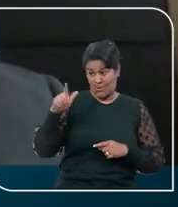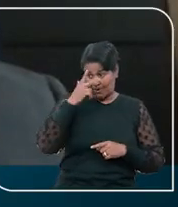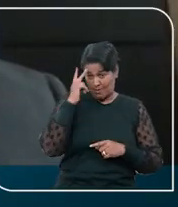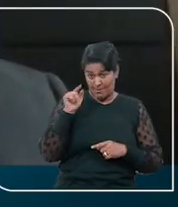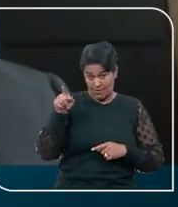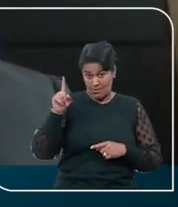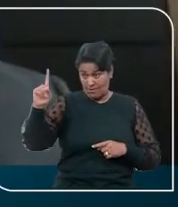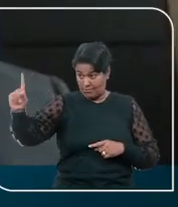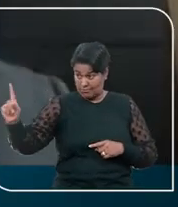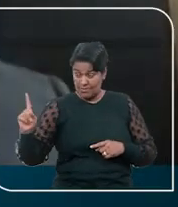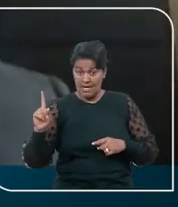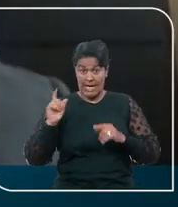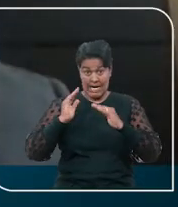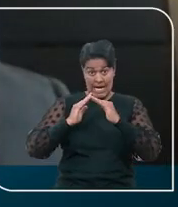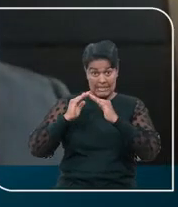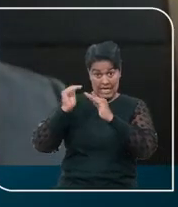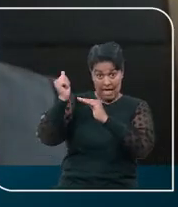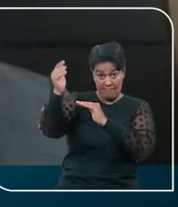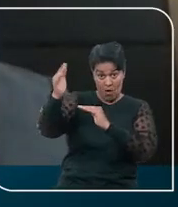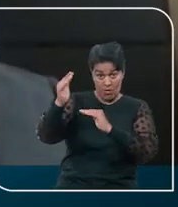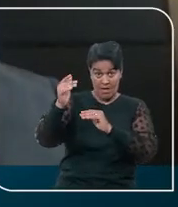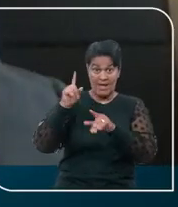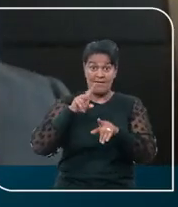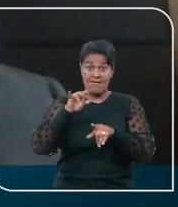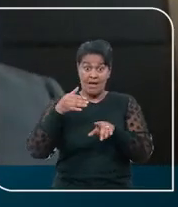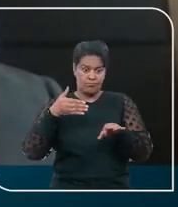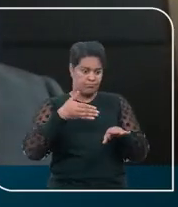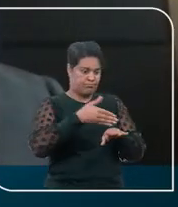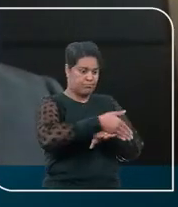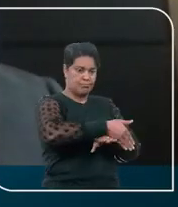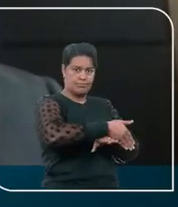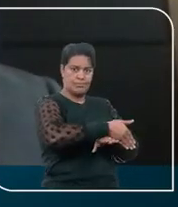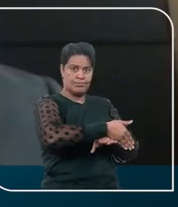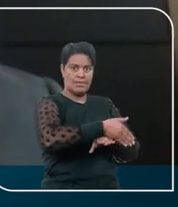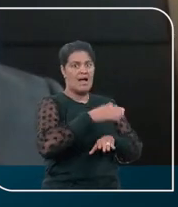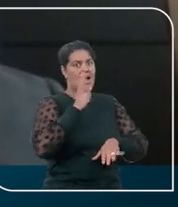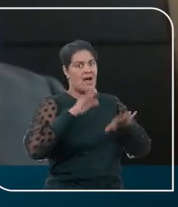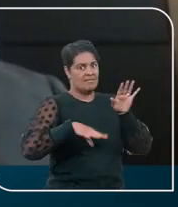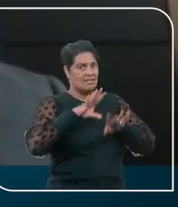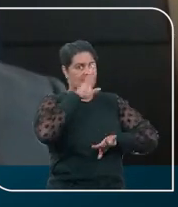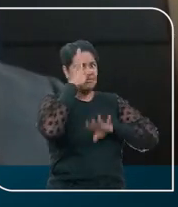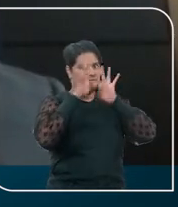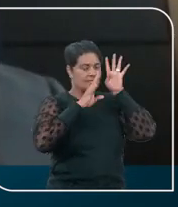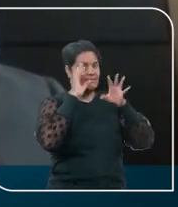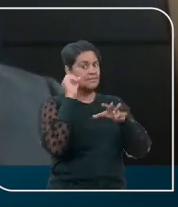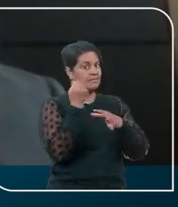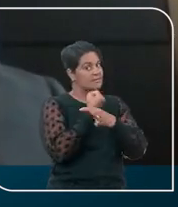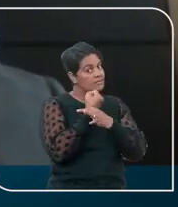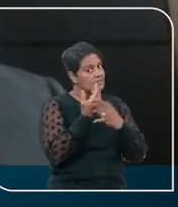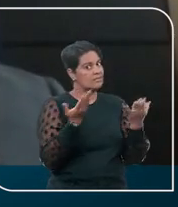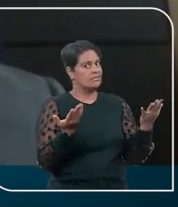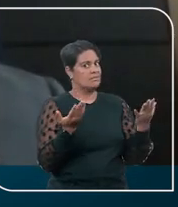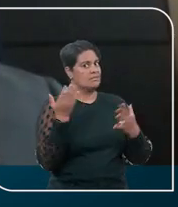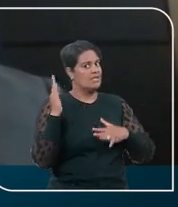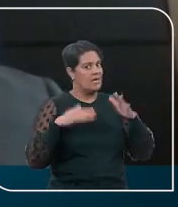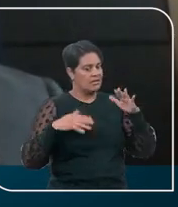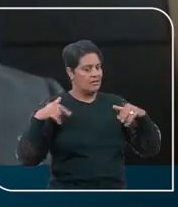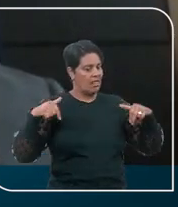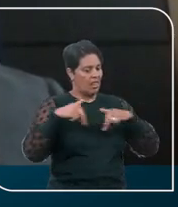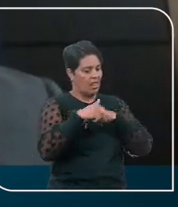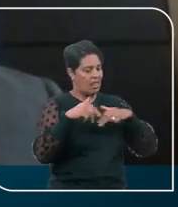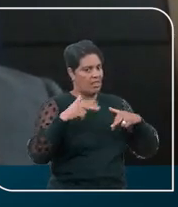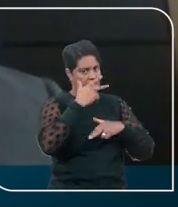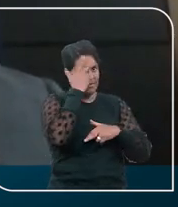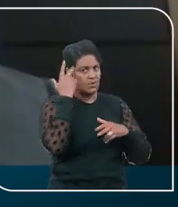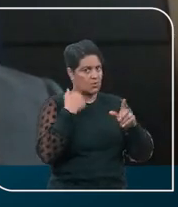trazer ali uma violação à segurança, trânsito de pessoas, sobrecarregando ali as unidades, enfim. Então,